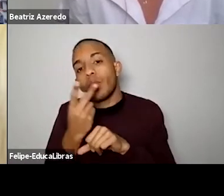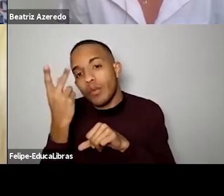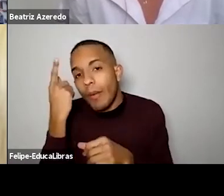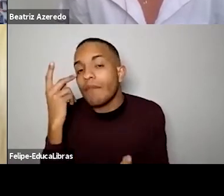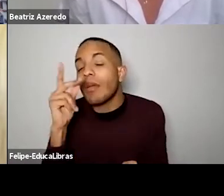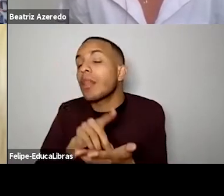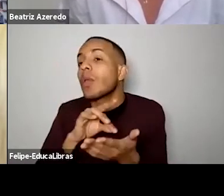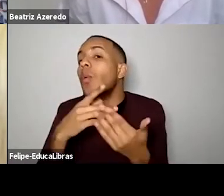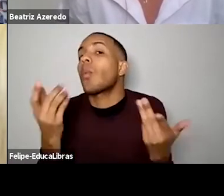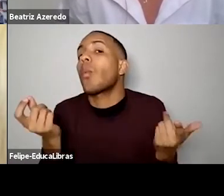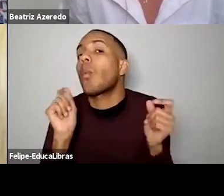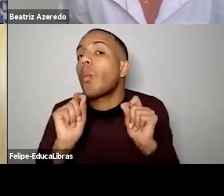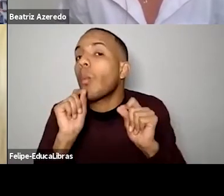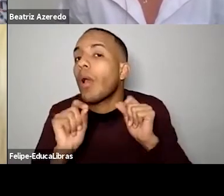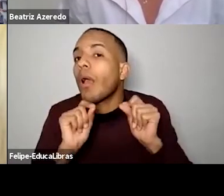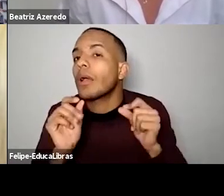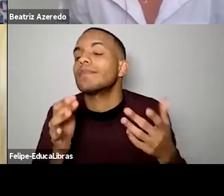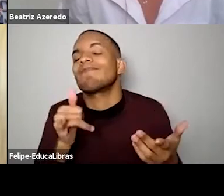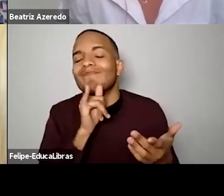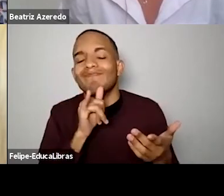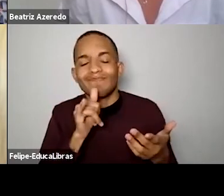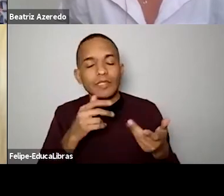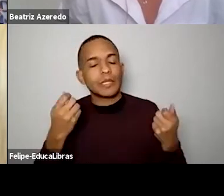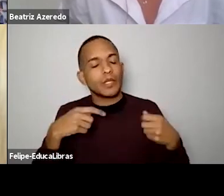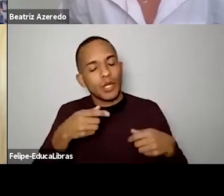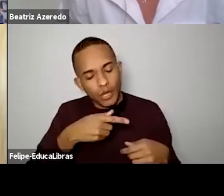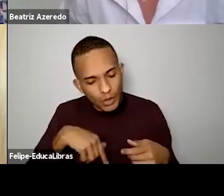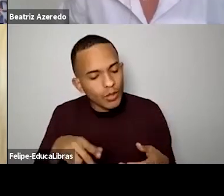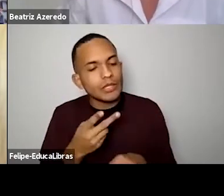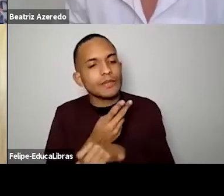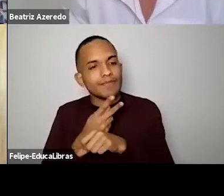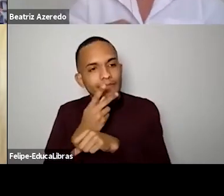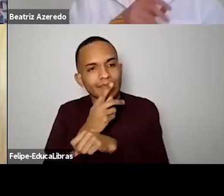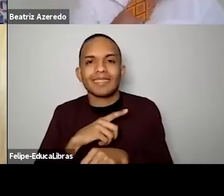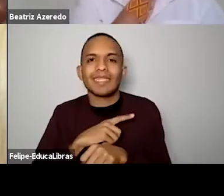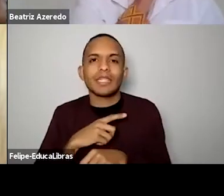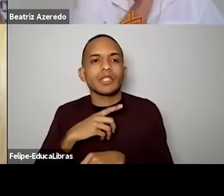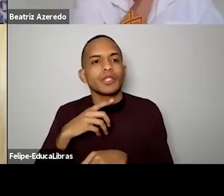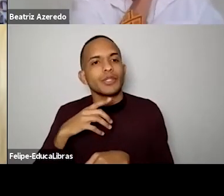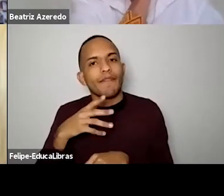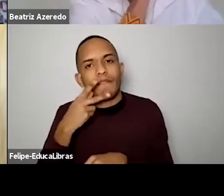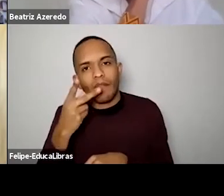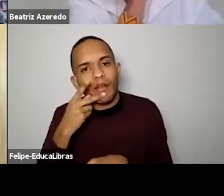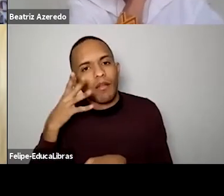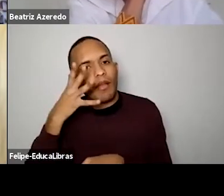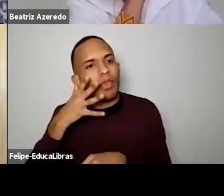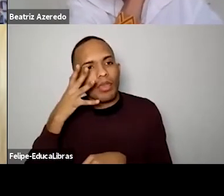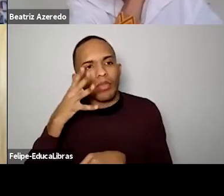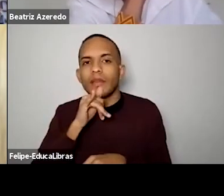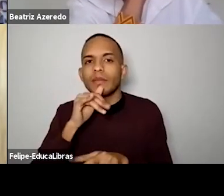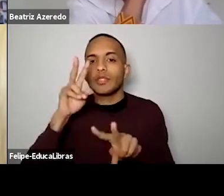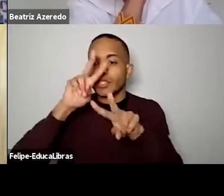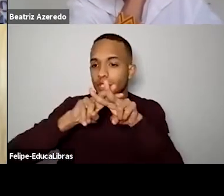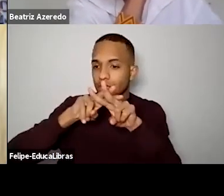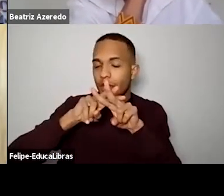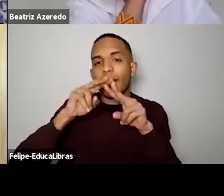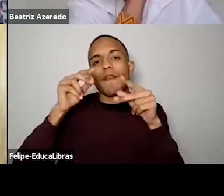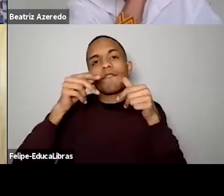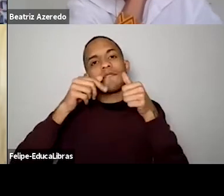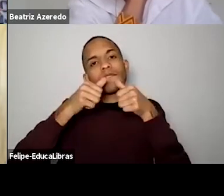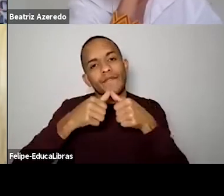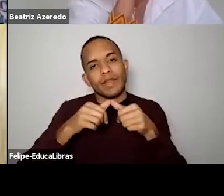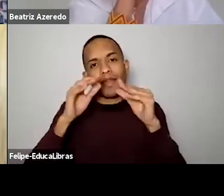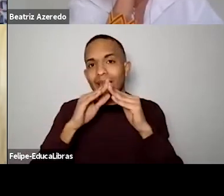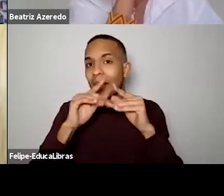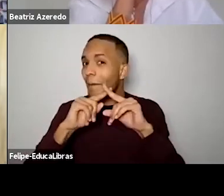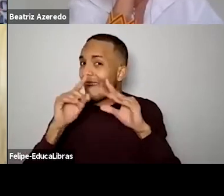a gente tem que tomar muito cuidado neste momento, que existe um discurso, como teve o discurso do hashtag Fica em Casa, as favelas não ficaram